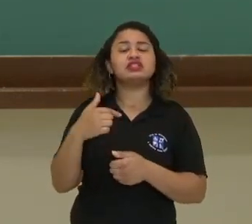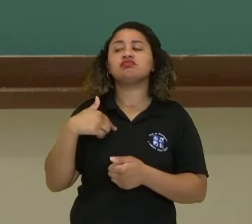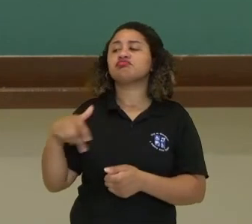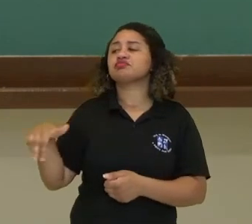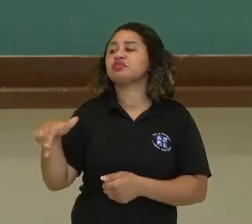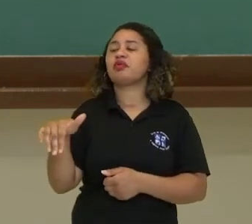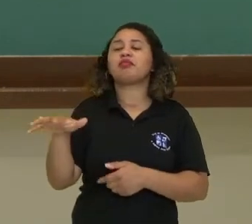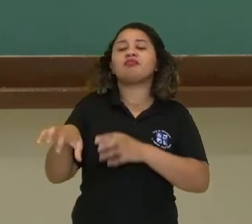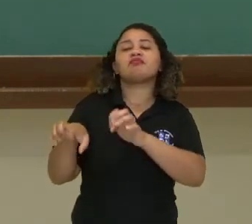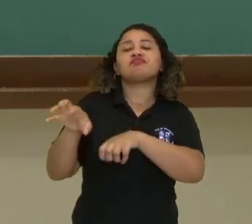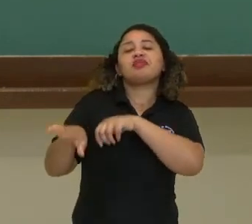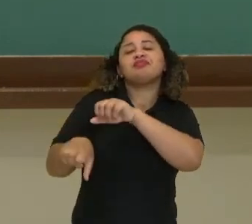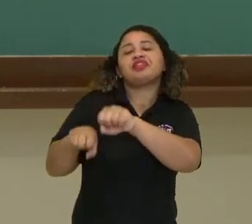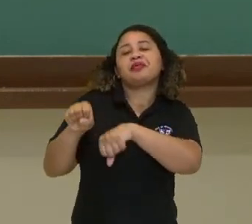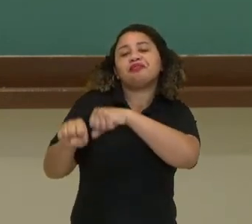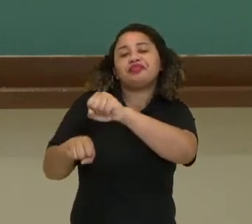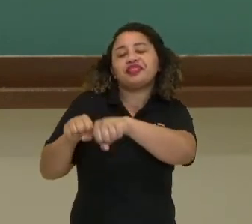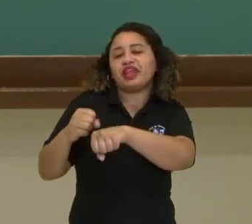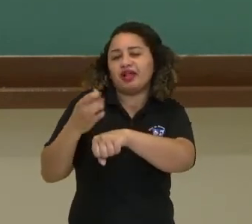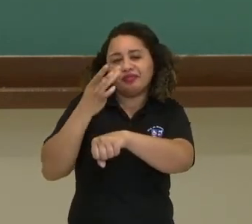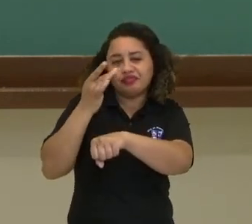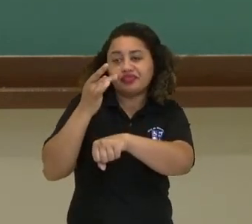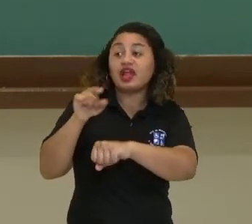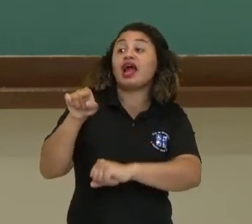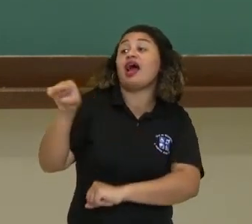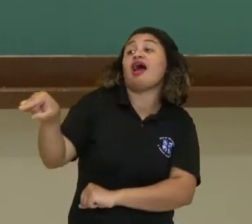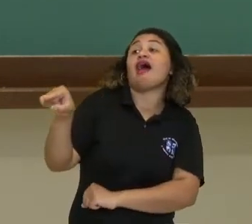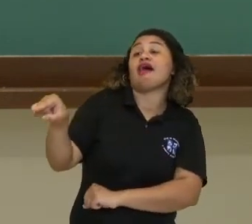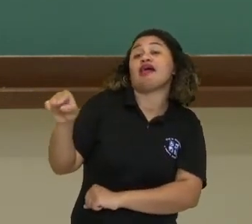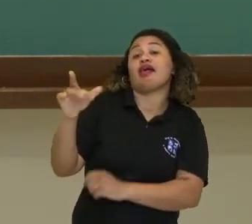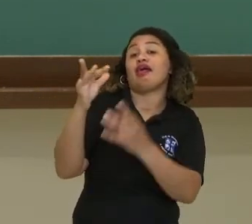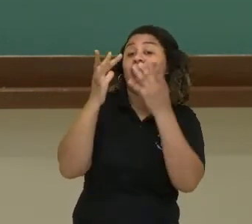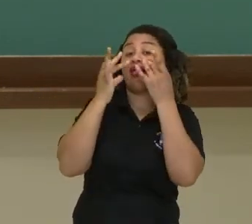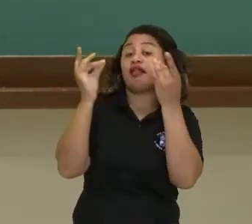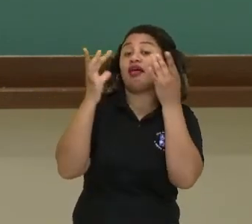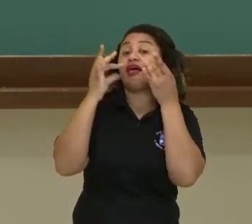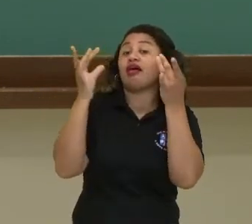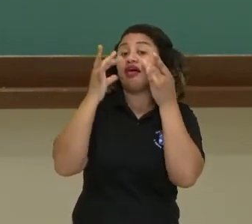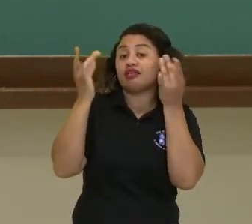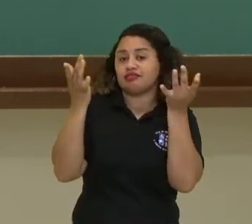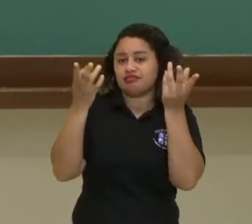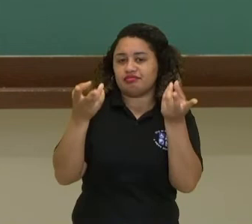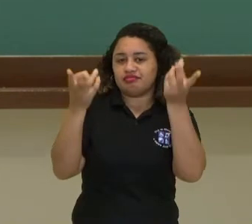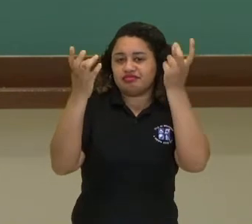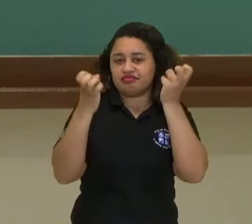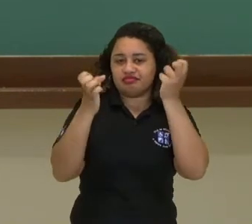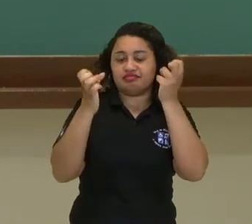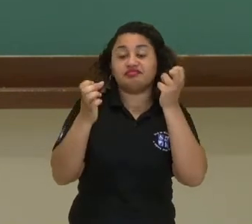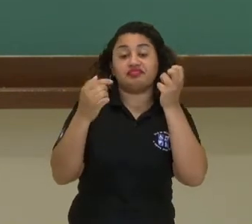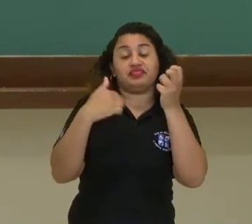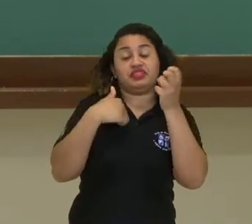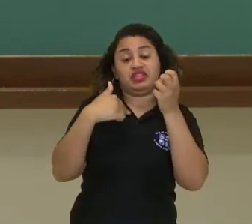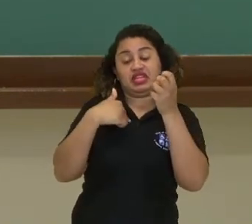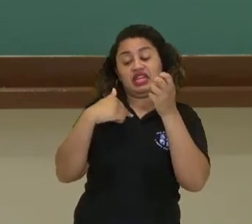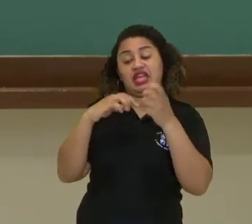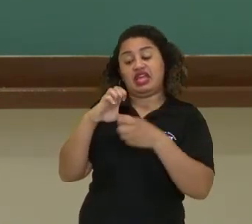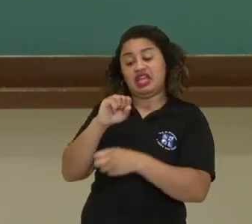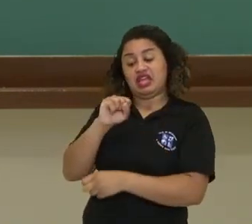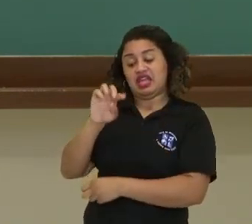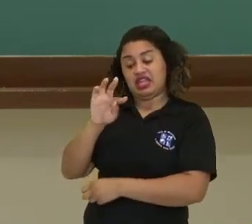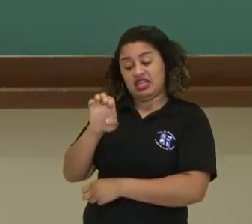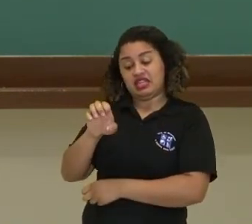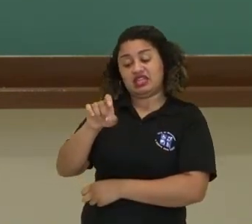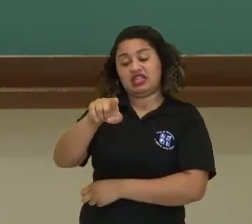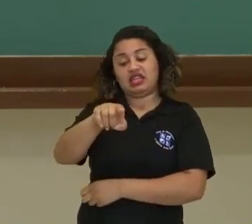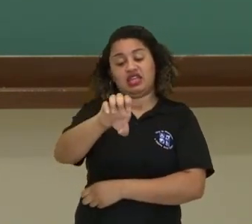colo de ninguém, eles poderiam dizer aquele gato. Viram? Então, ó, este gato, esse